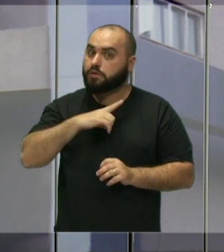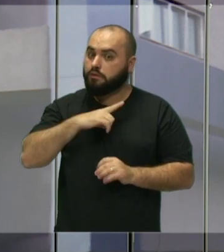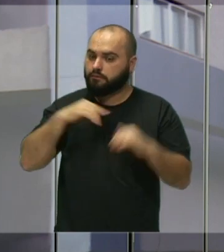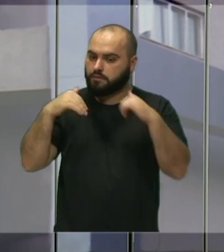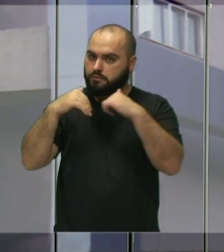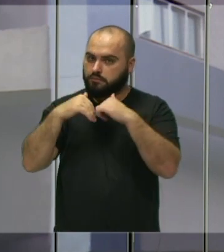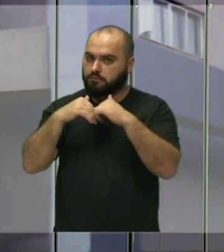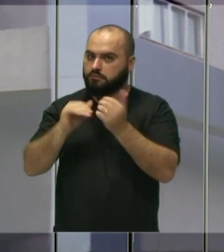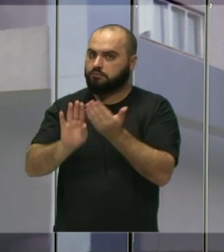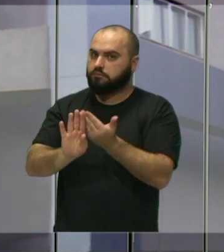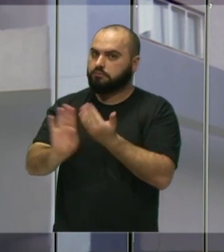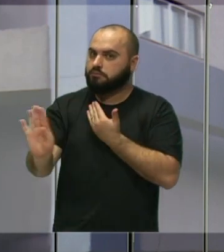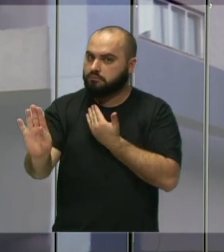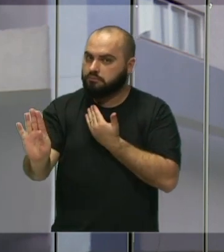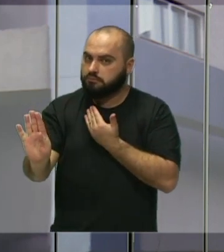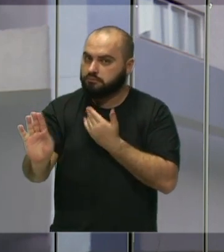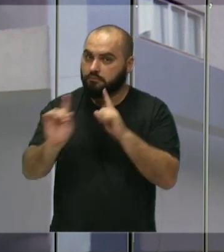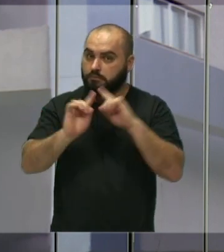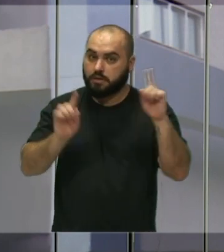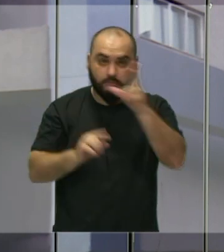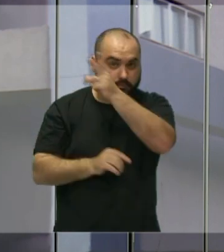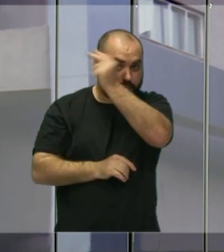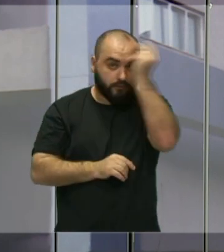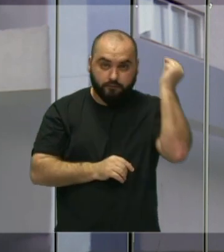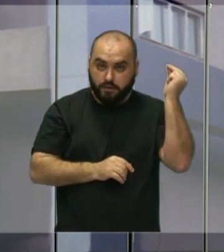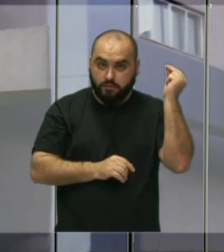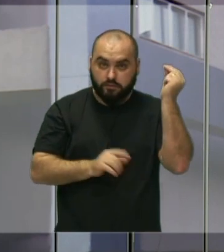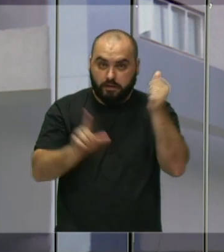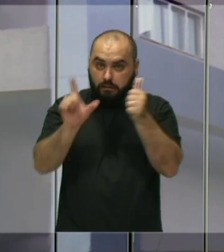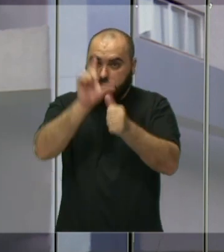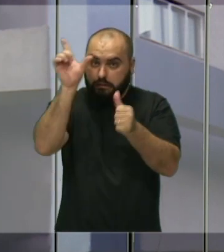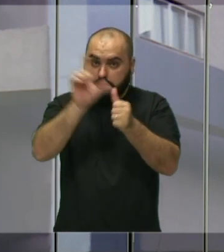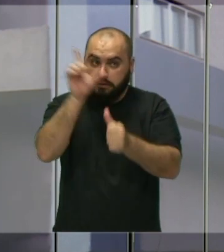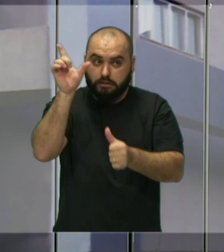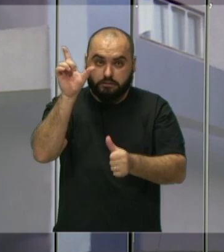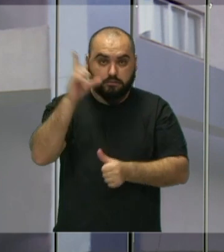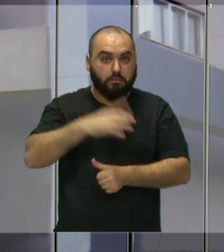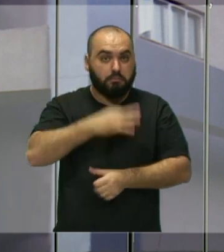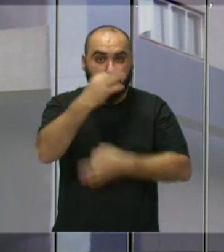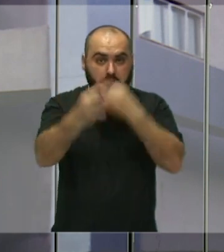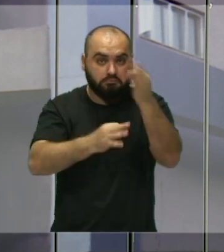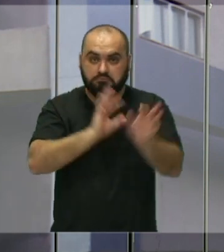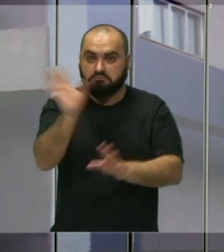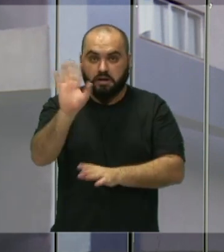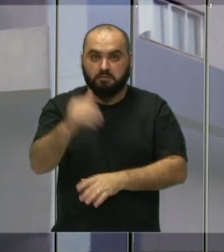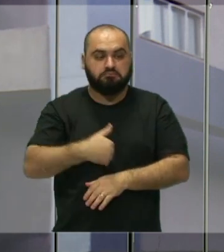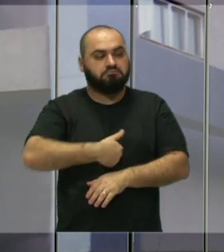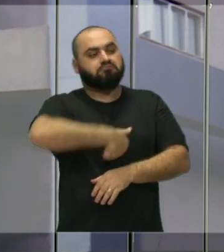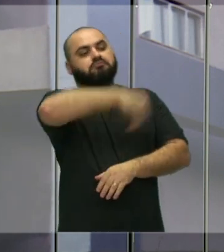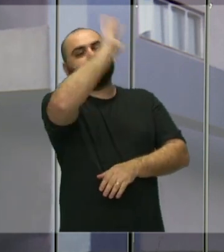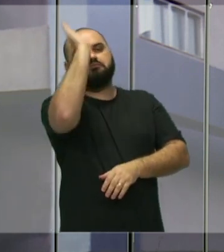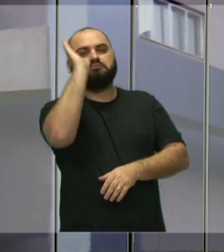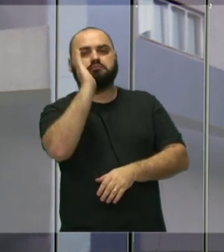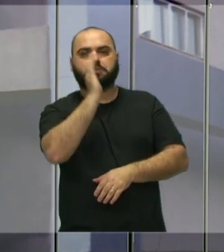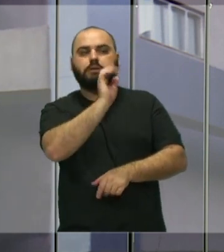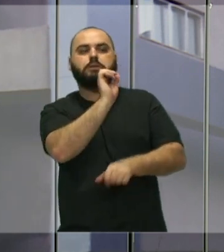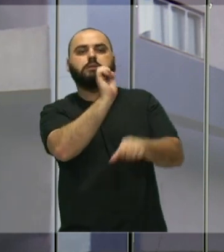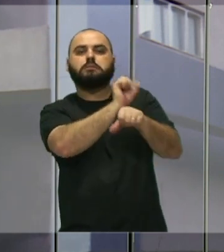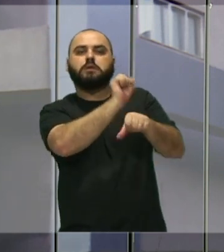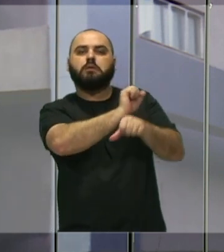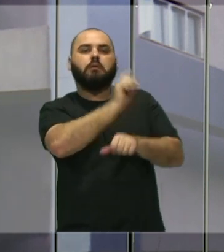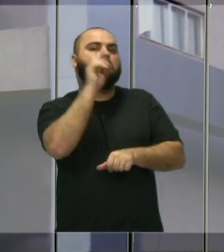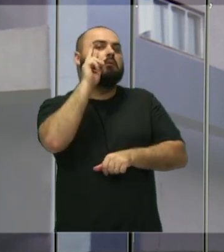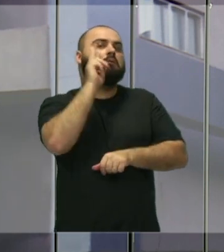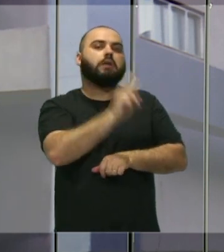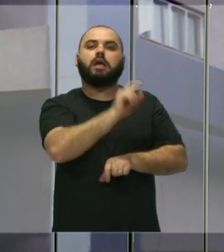afastamento, embora o nosso prefeito não agiu como um líder nessa situação. Ele jogou sim para a torcida, esperou para ver o que ia